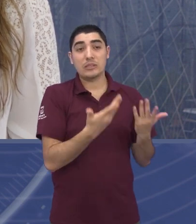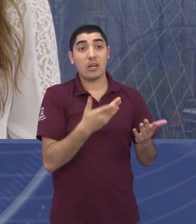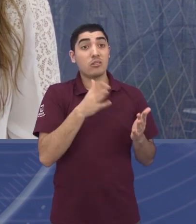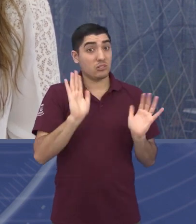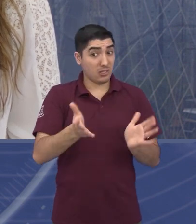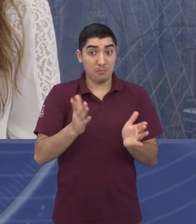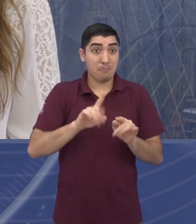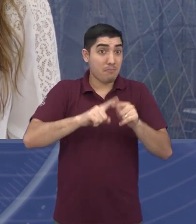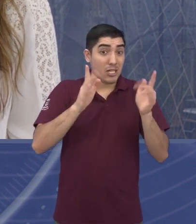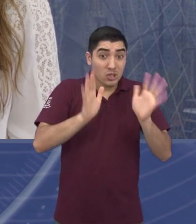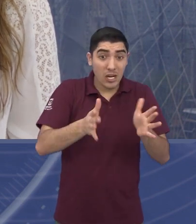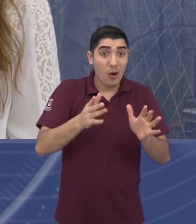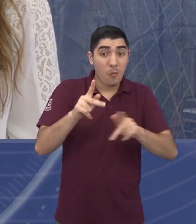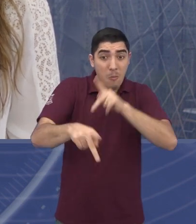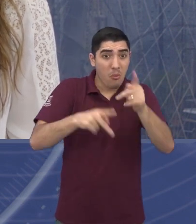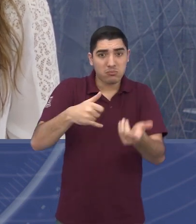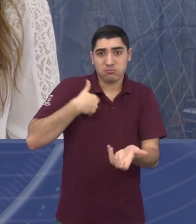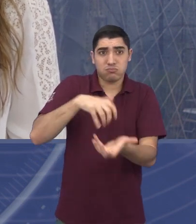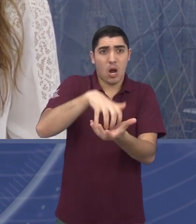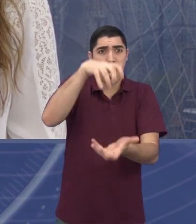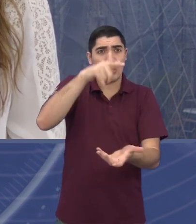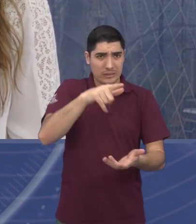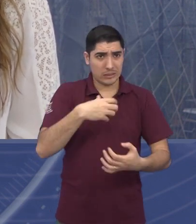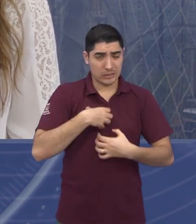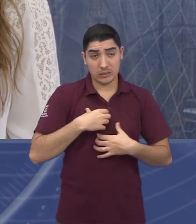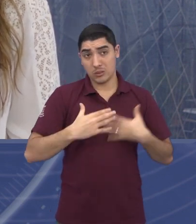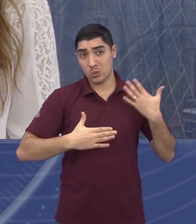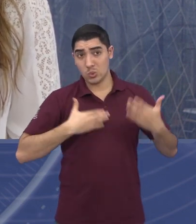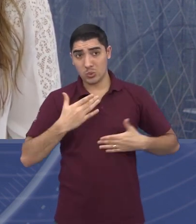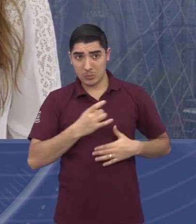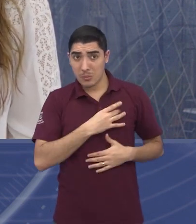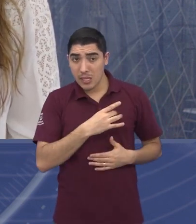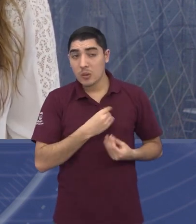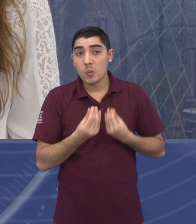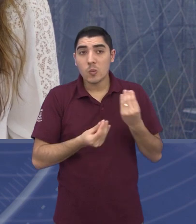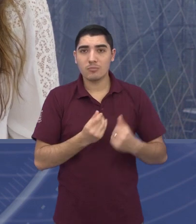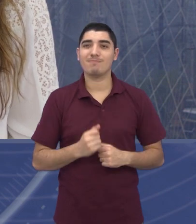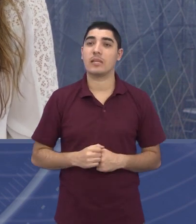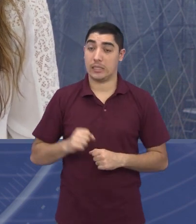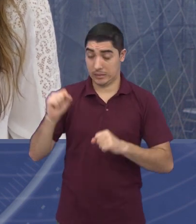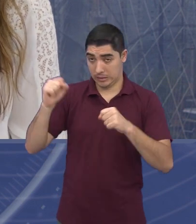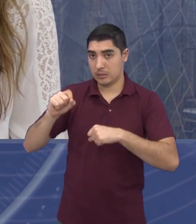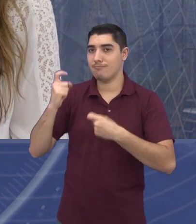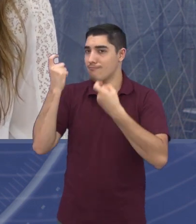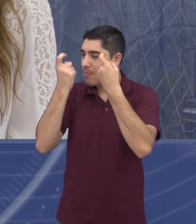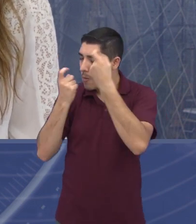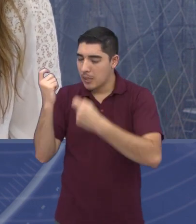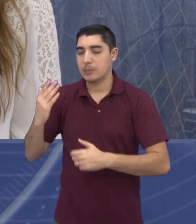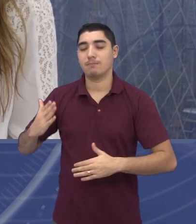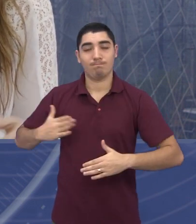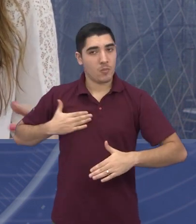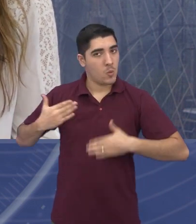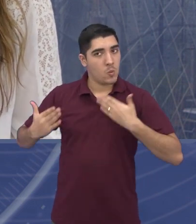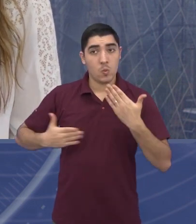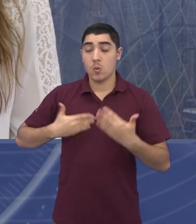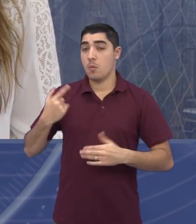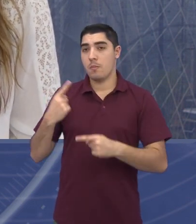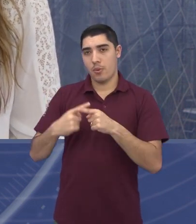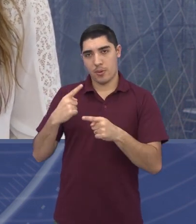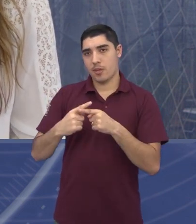O que a gente pode esperar? Assim, é assustador nesse sentido? é assustador, é preocupante, né? Os